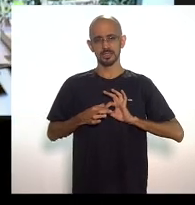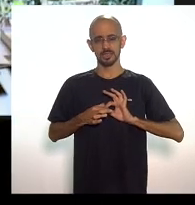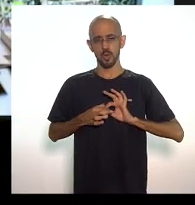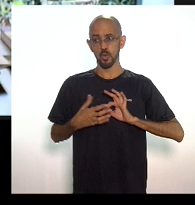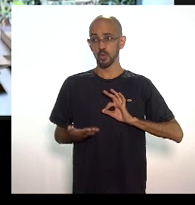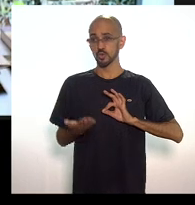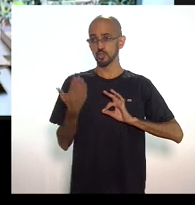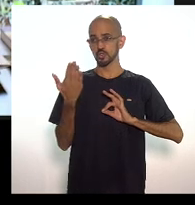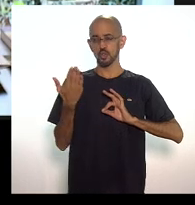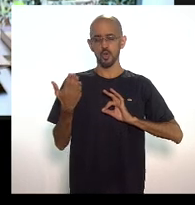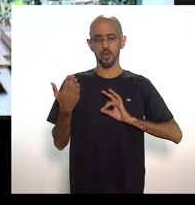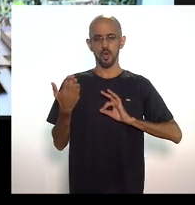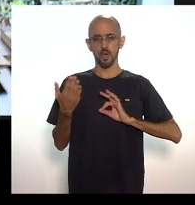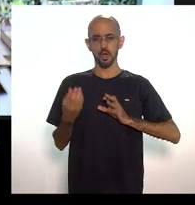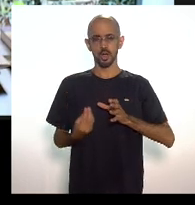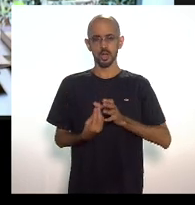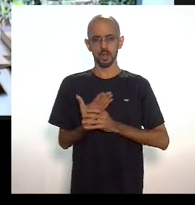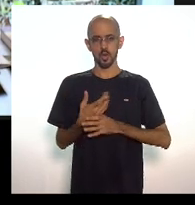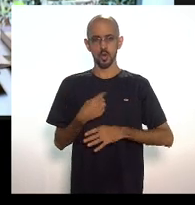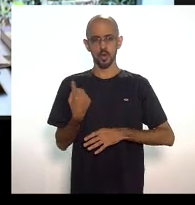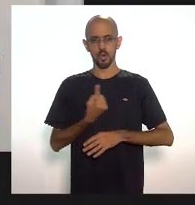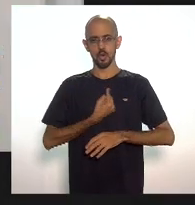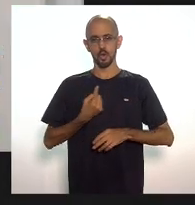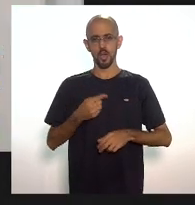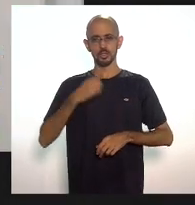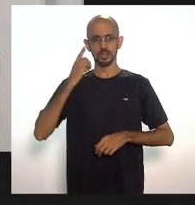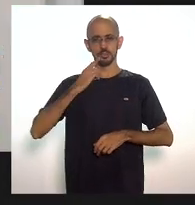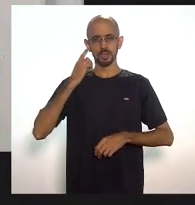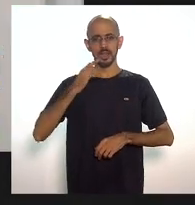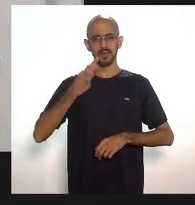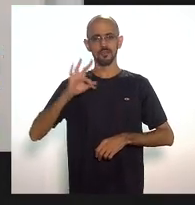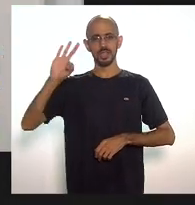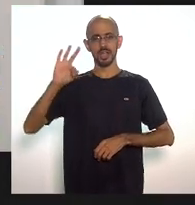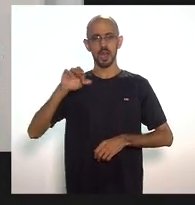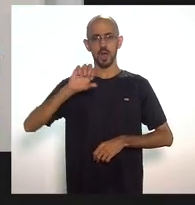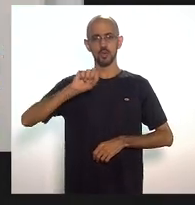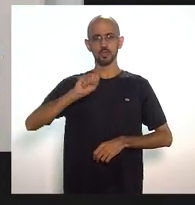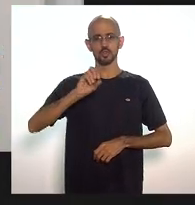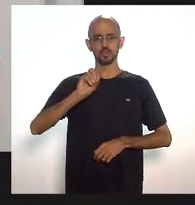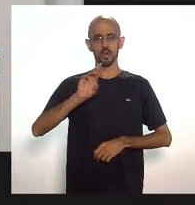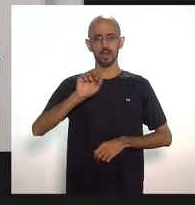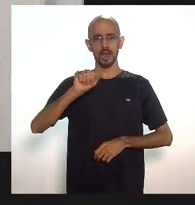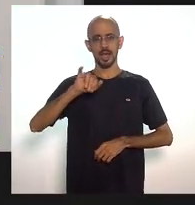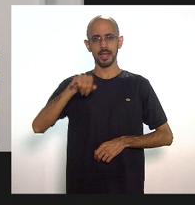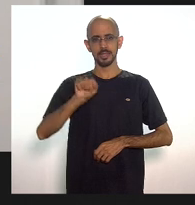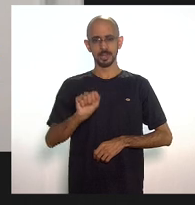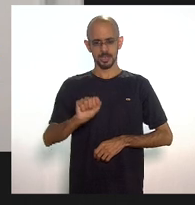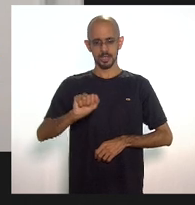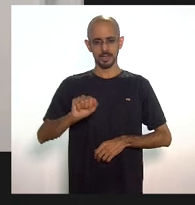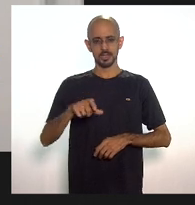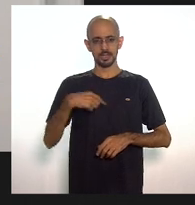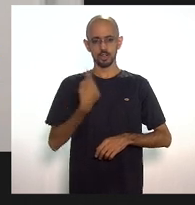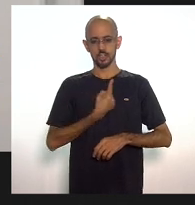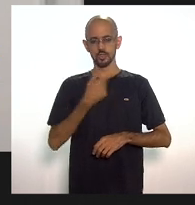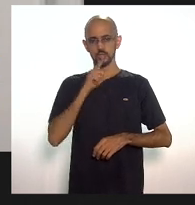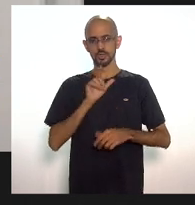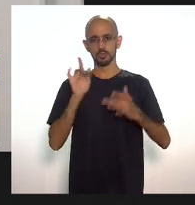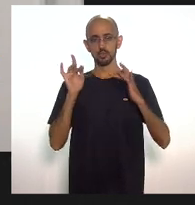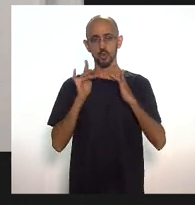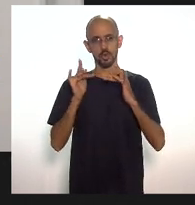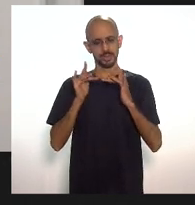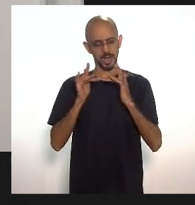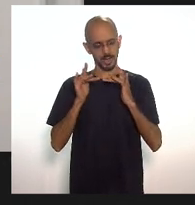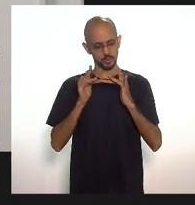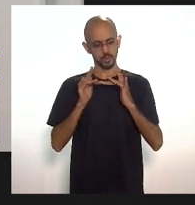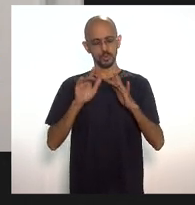nos fez, a deputada federal Soraya Santos, que foi através dela que chegamos aí ao senhor,